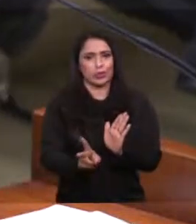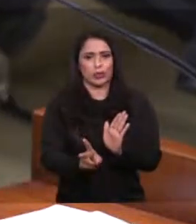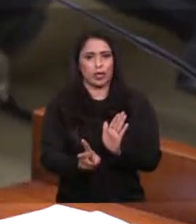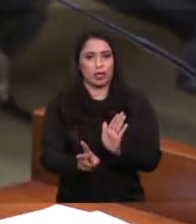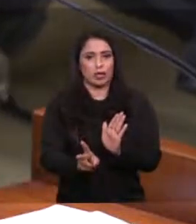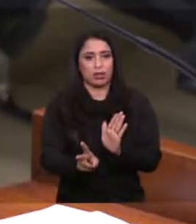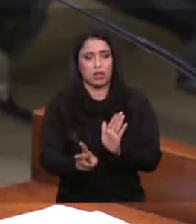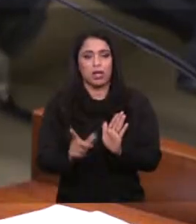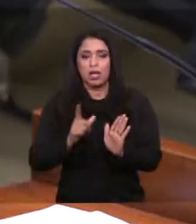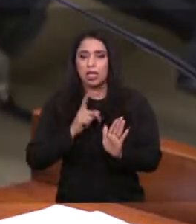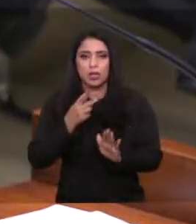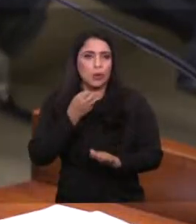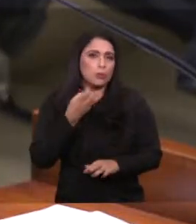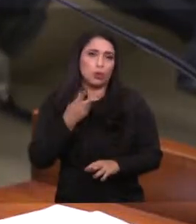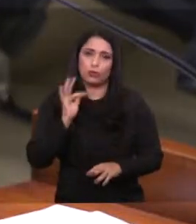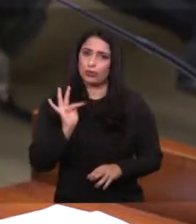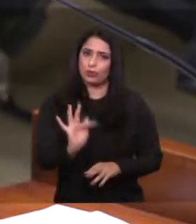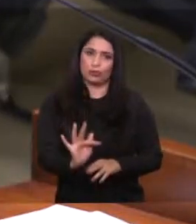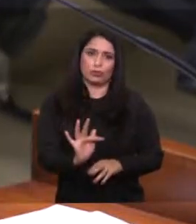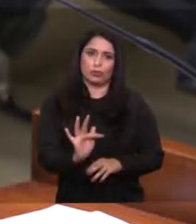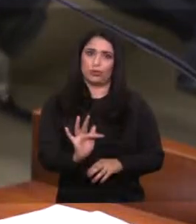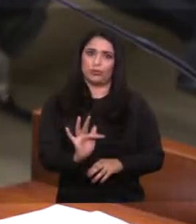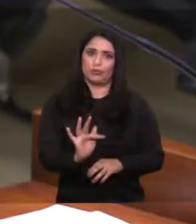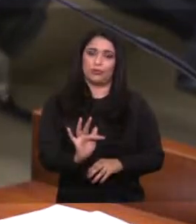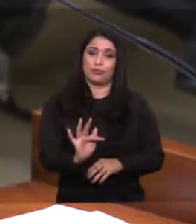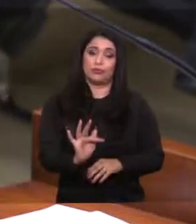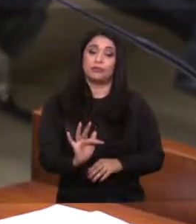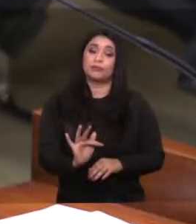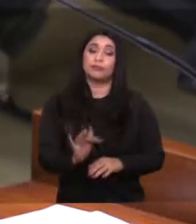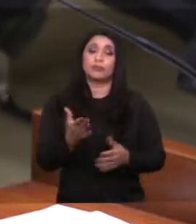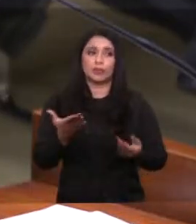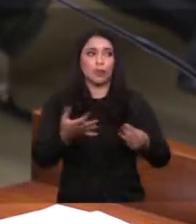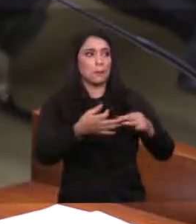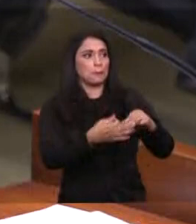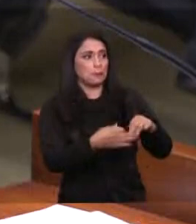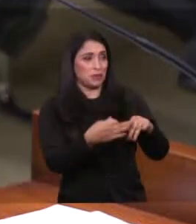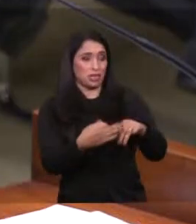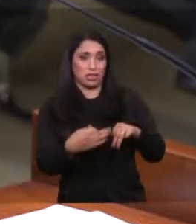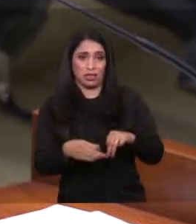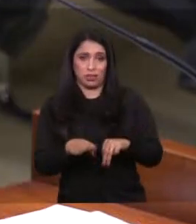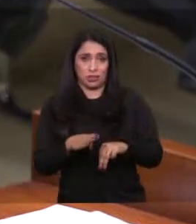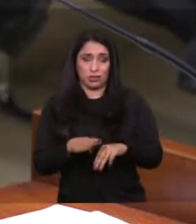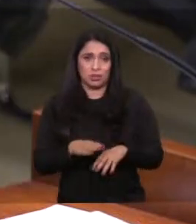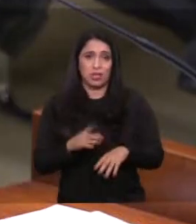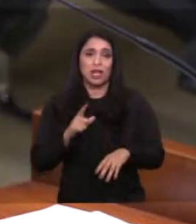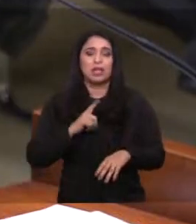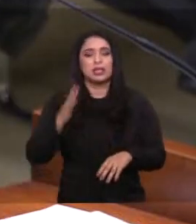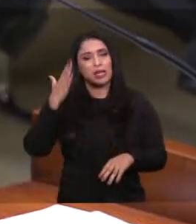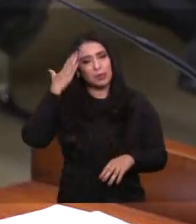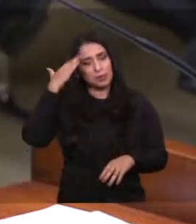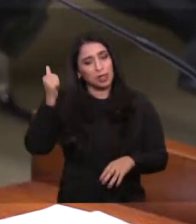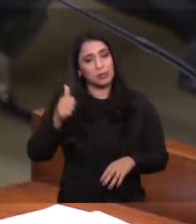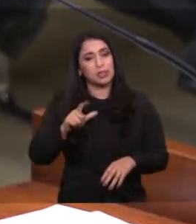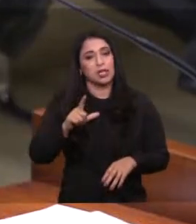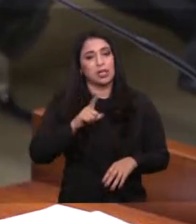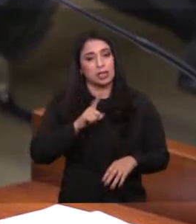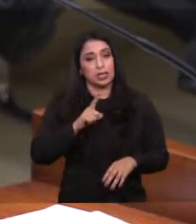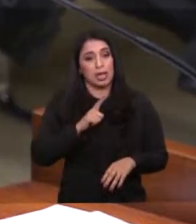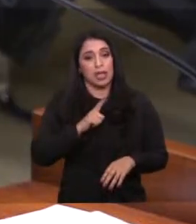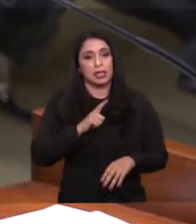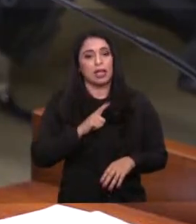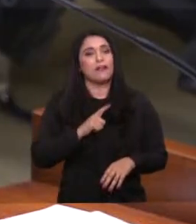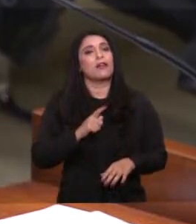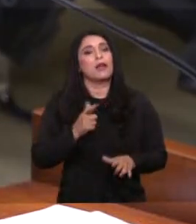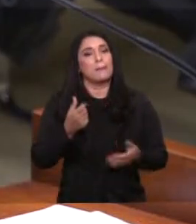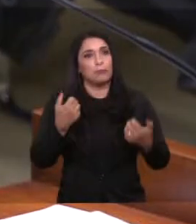cenário não é bom para o futuro. Sabem, Vossas Excelências, que não faltam pretendentes para integrar essa corte,